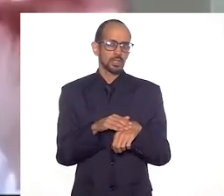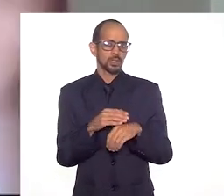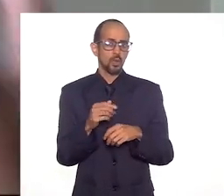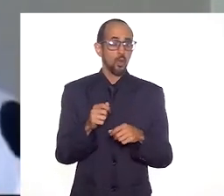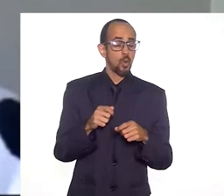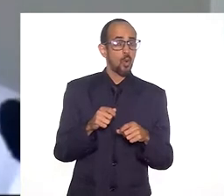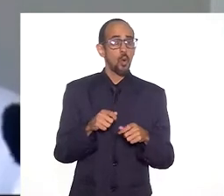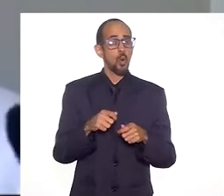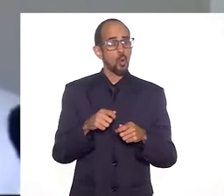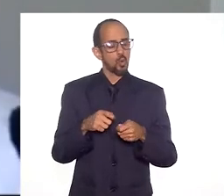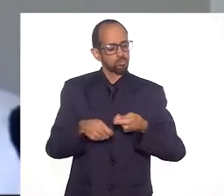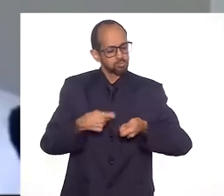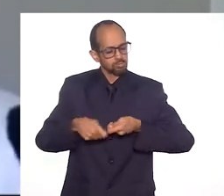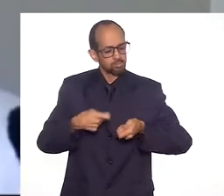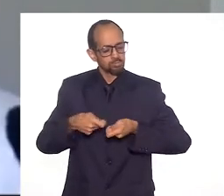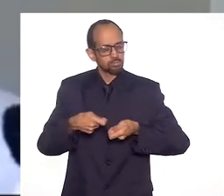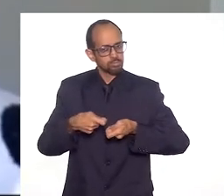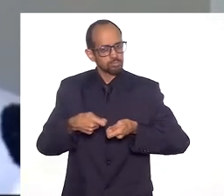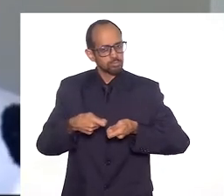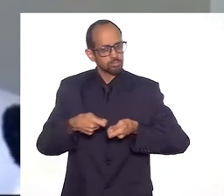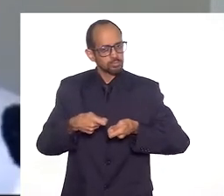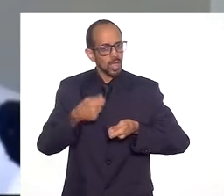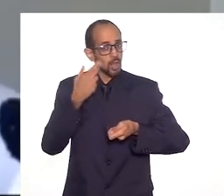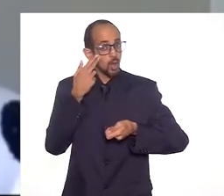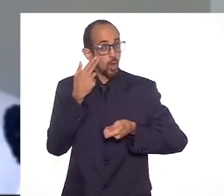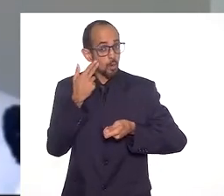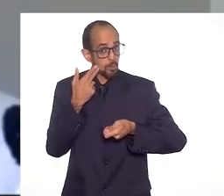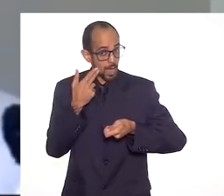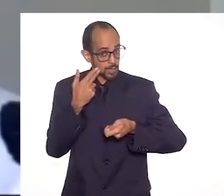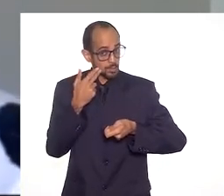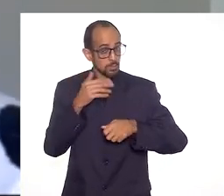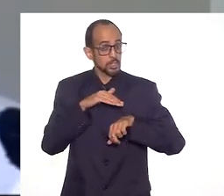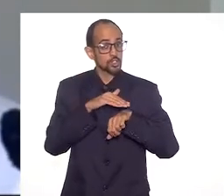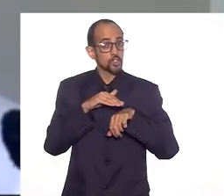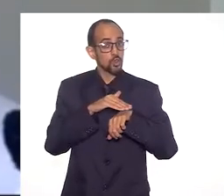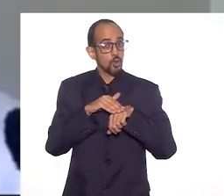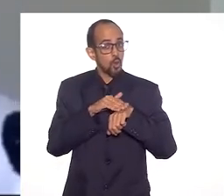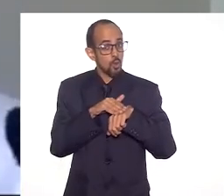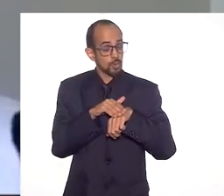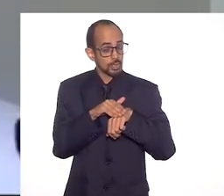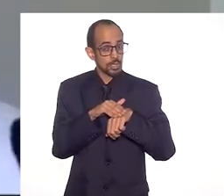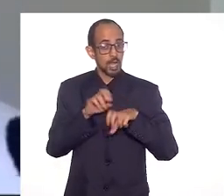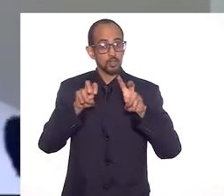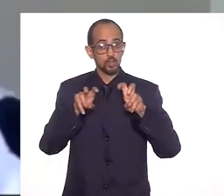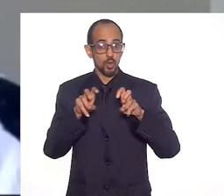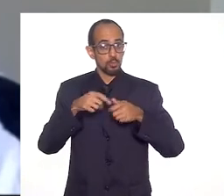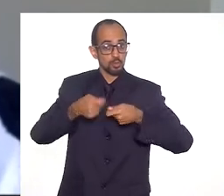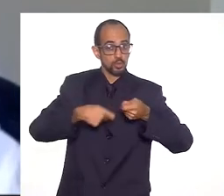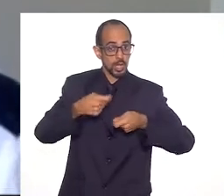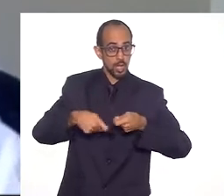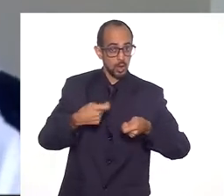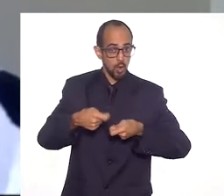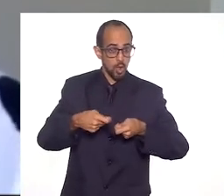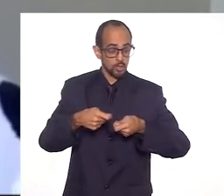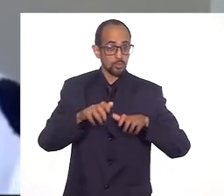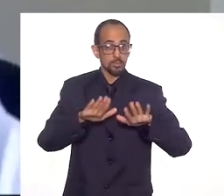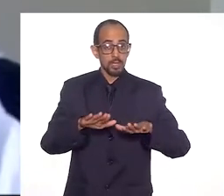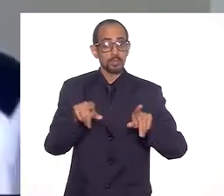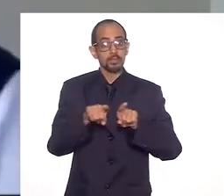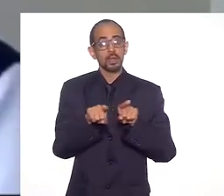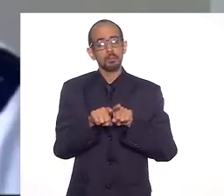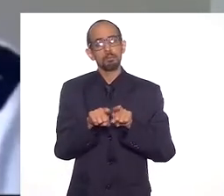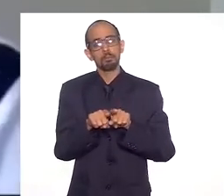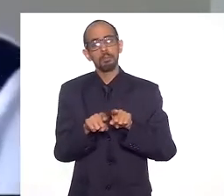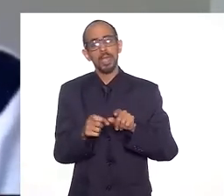negócios tidos tradicionais para a gente começar a discutir não mais apenas os negócios de impacto,